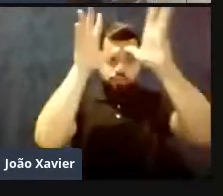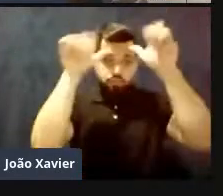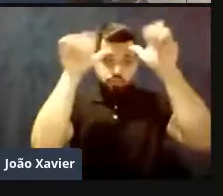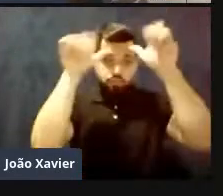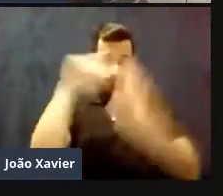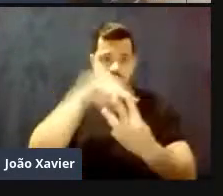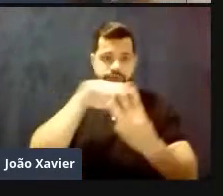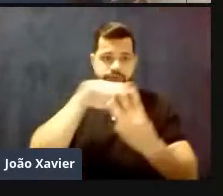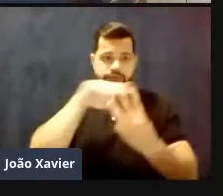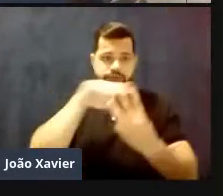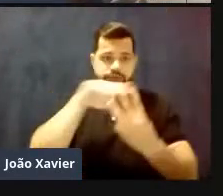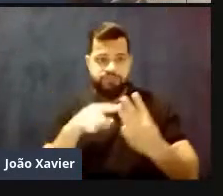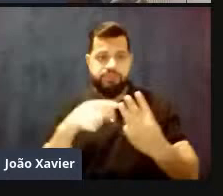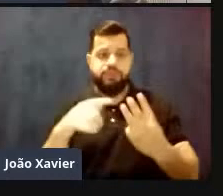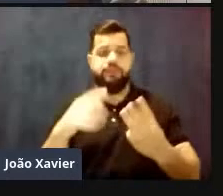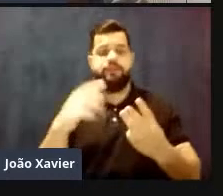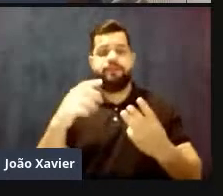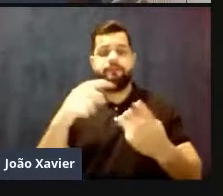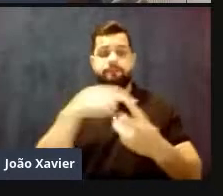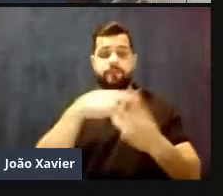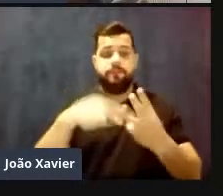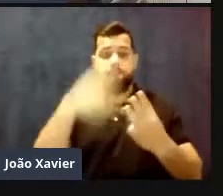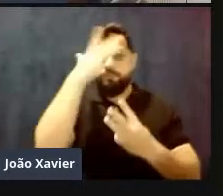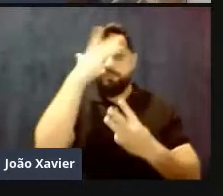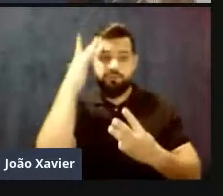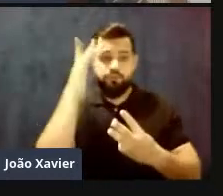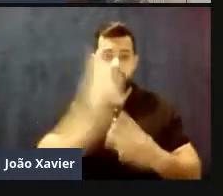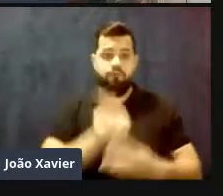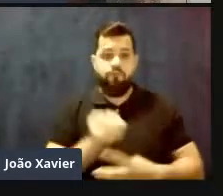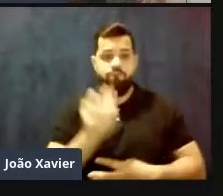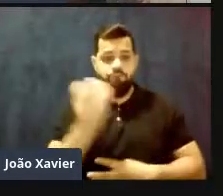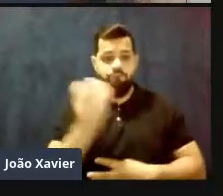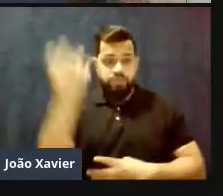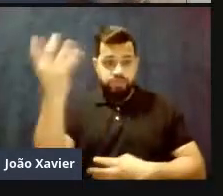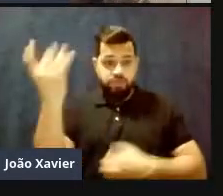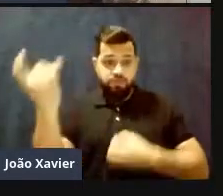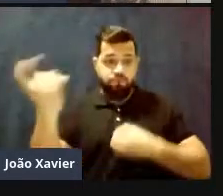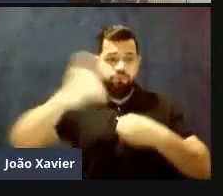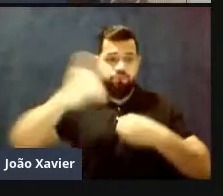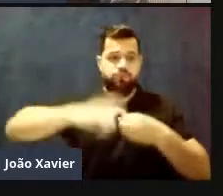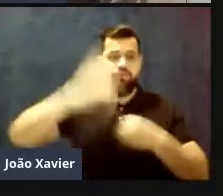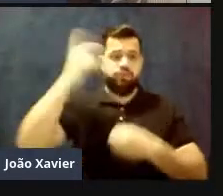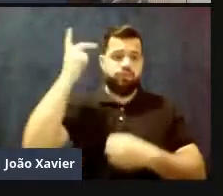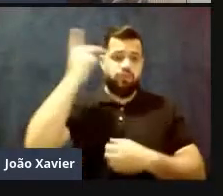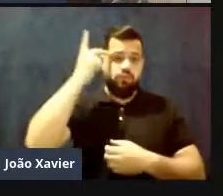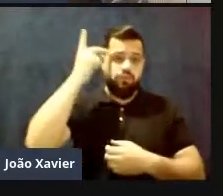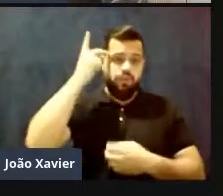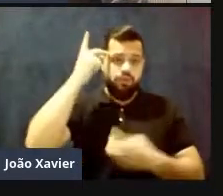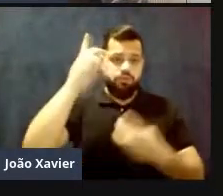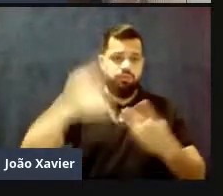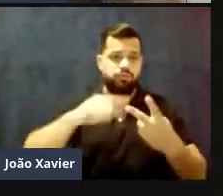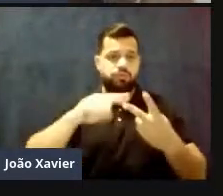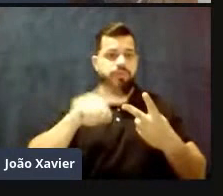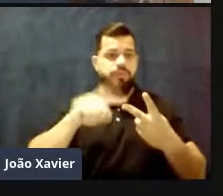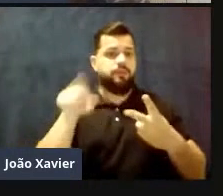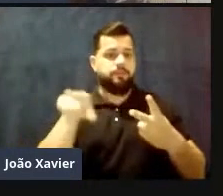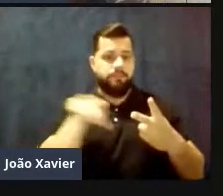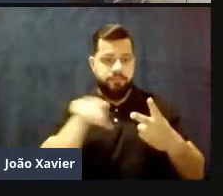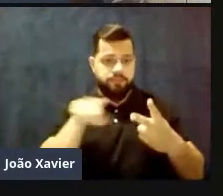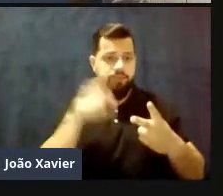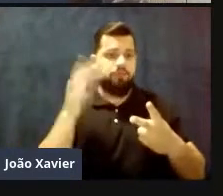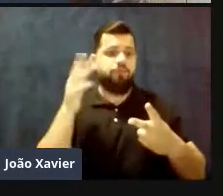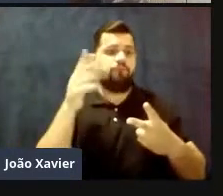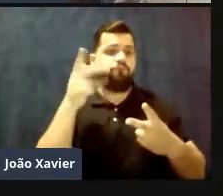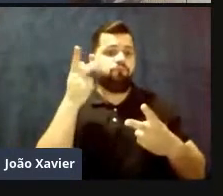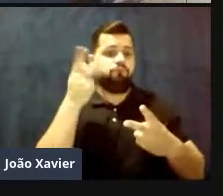que estavam retornando de voos de São Paulo e Fortaleza. Um desses 3 primeiros casos, propriamente ditos, foi a nossa